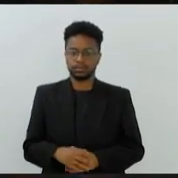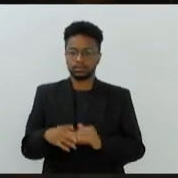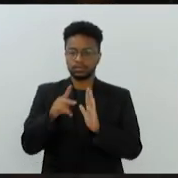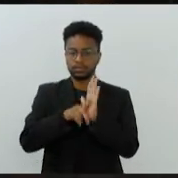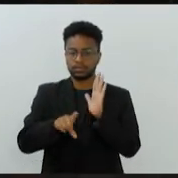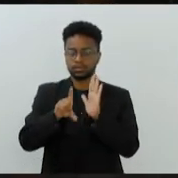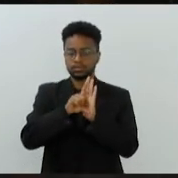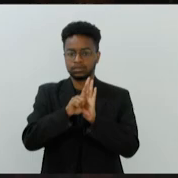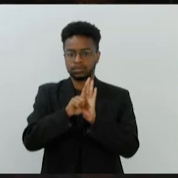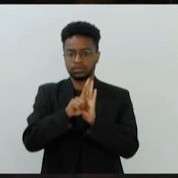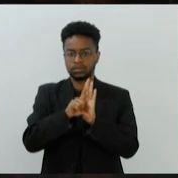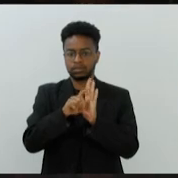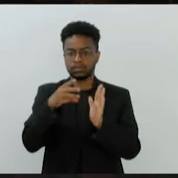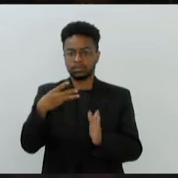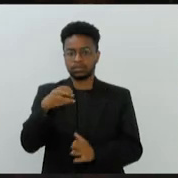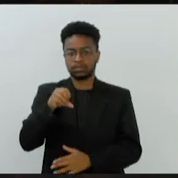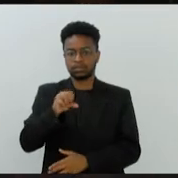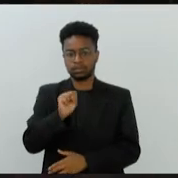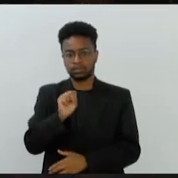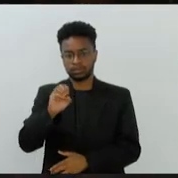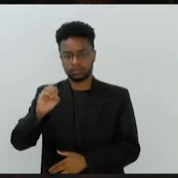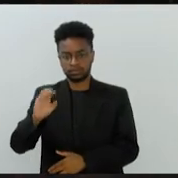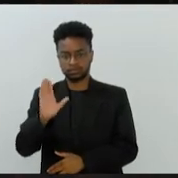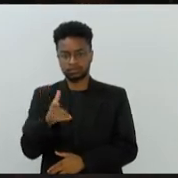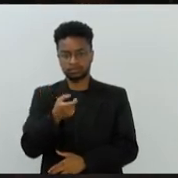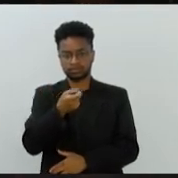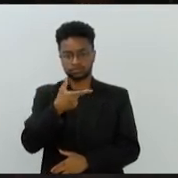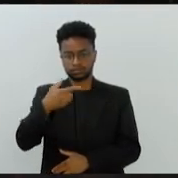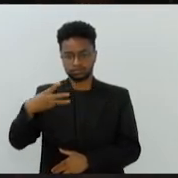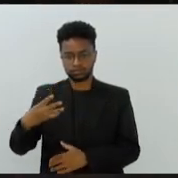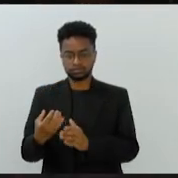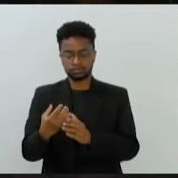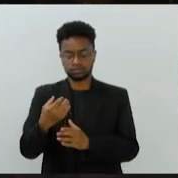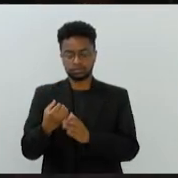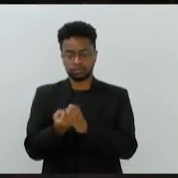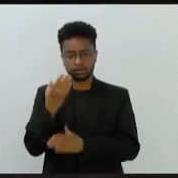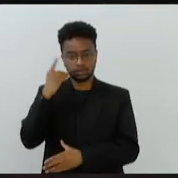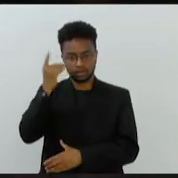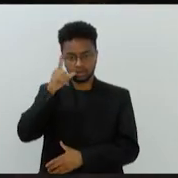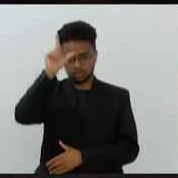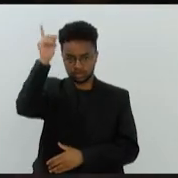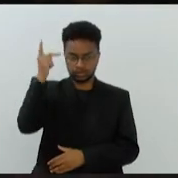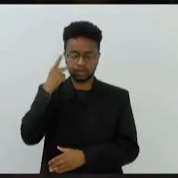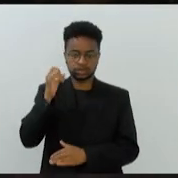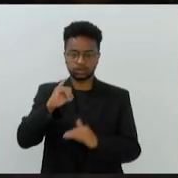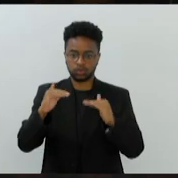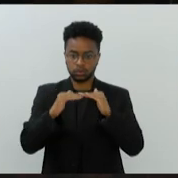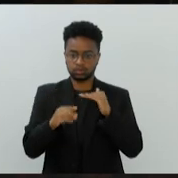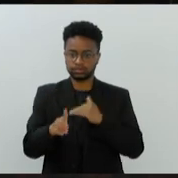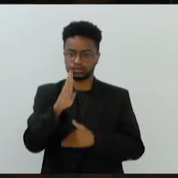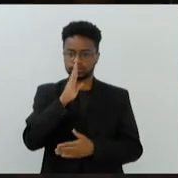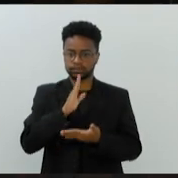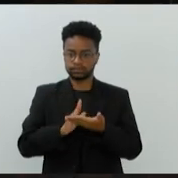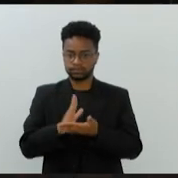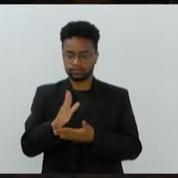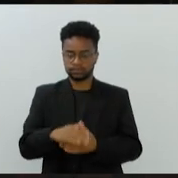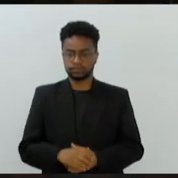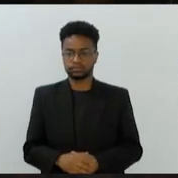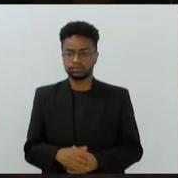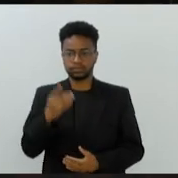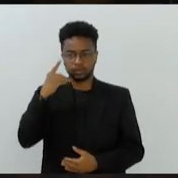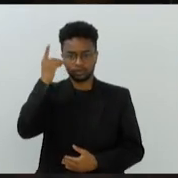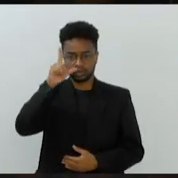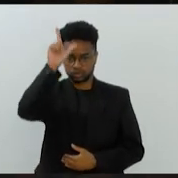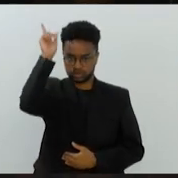Projeto de lei 3.980, de 24, deputado Luiz Paulo. Os senhores concordam? Aprovado. Deputado Luiz Paulo